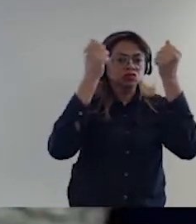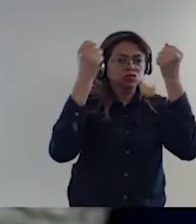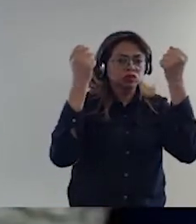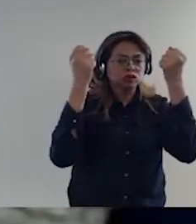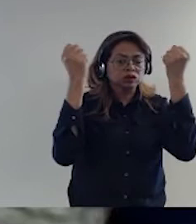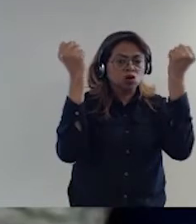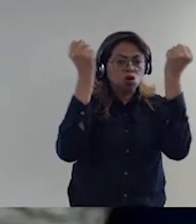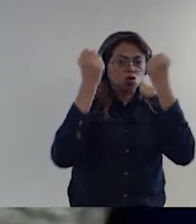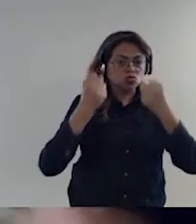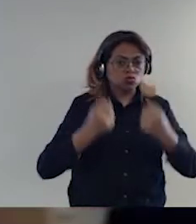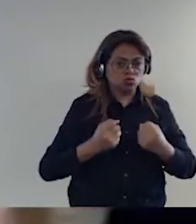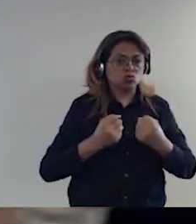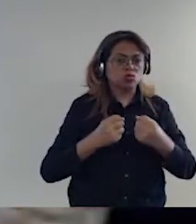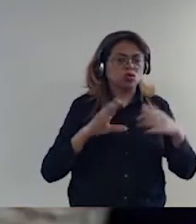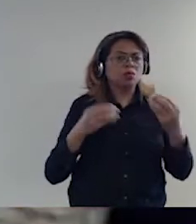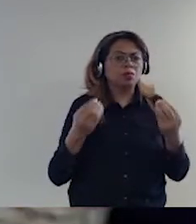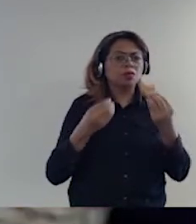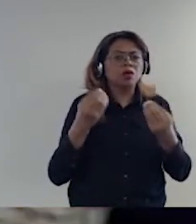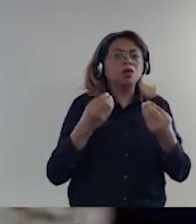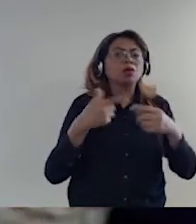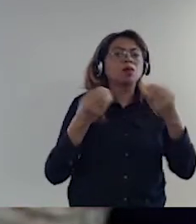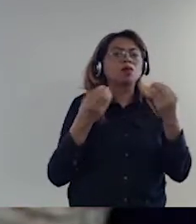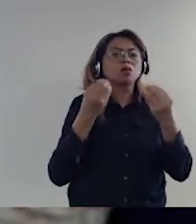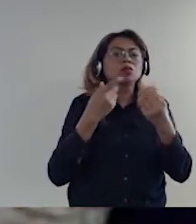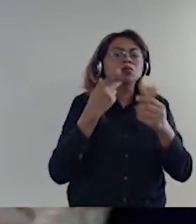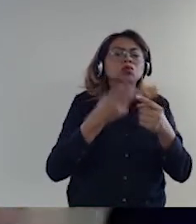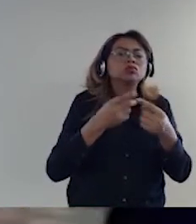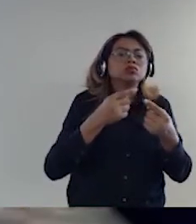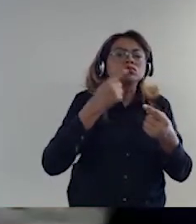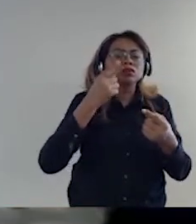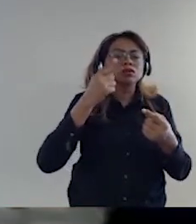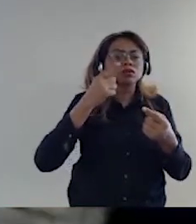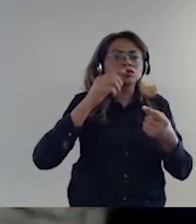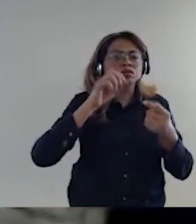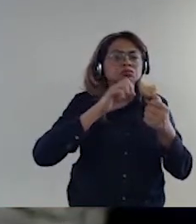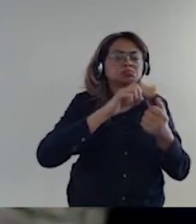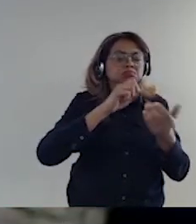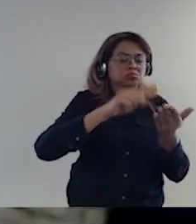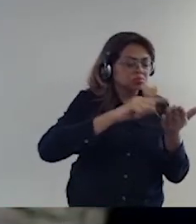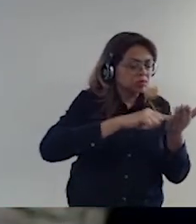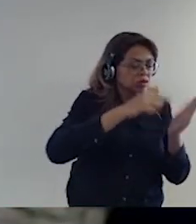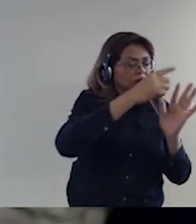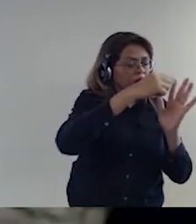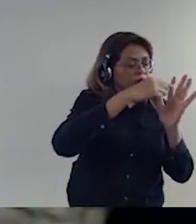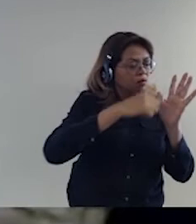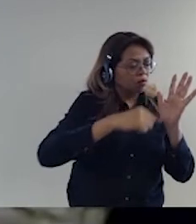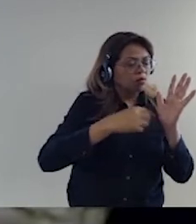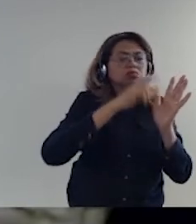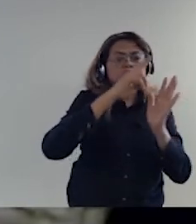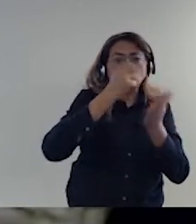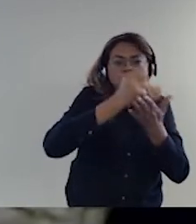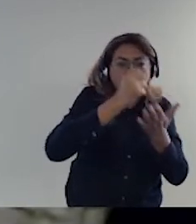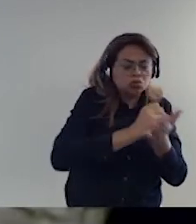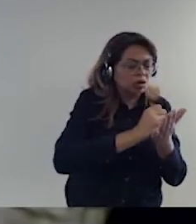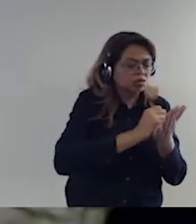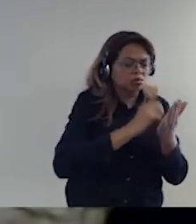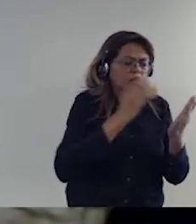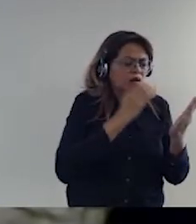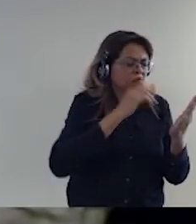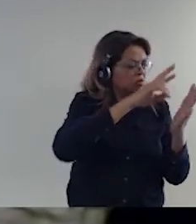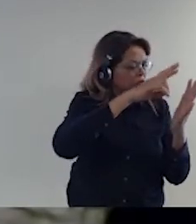a vínculo, mas em que, através de um acordo, em Portugal isto já tem agora até apoio, vai ter brevemente